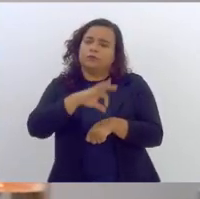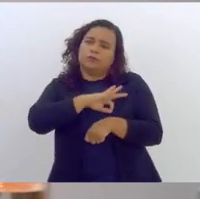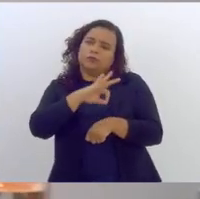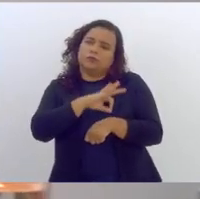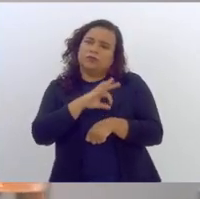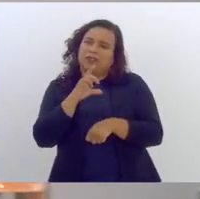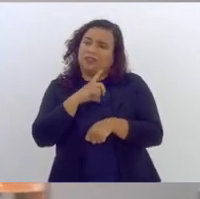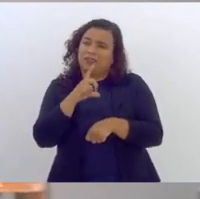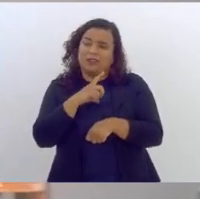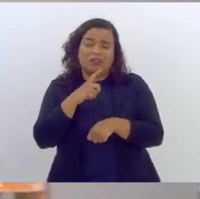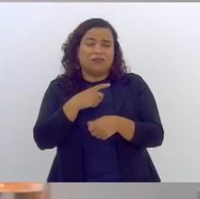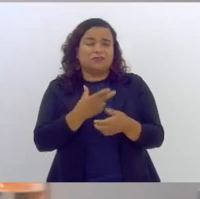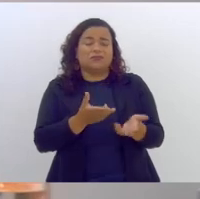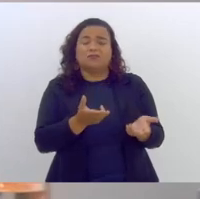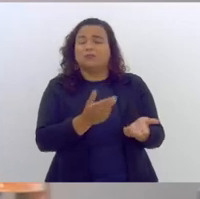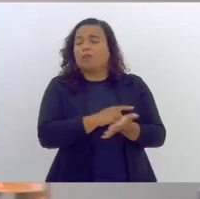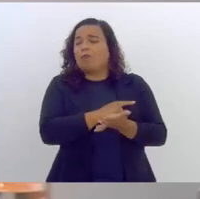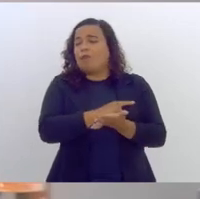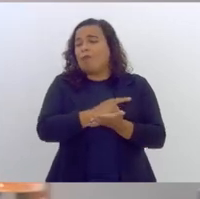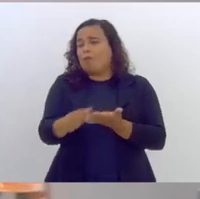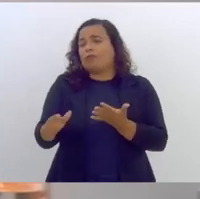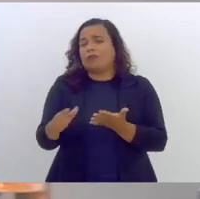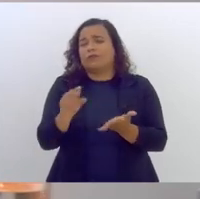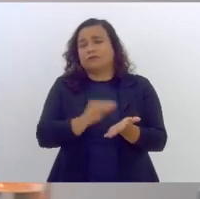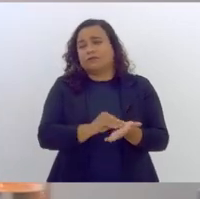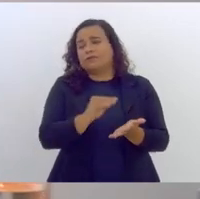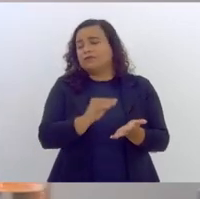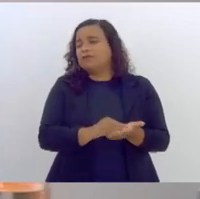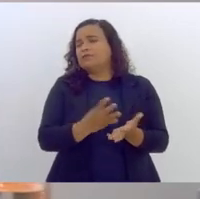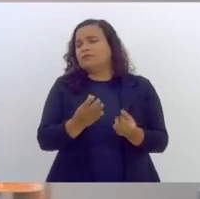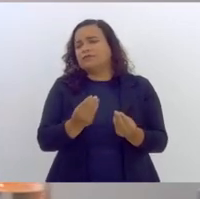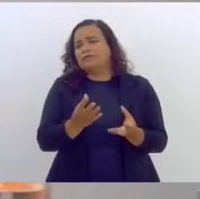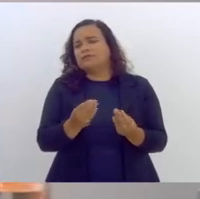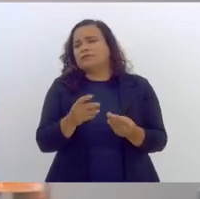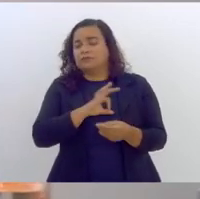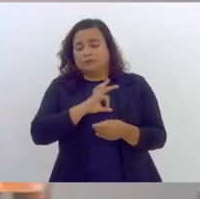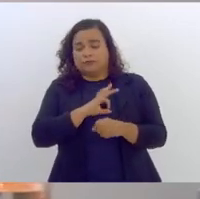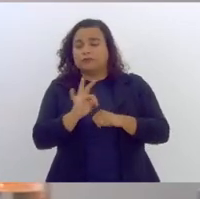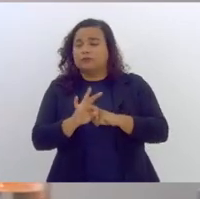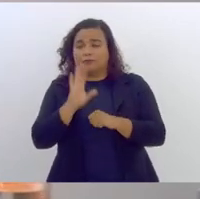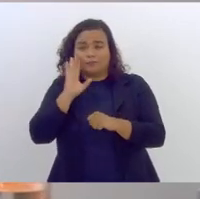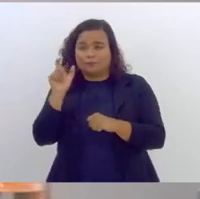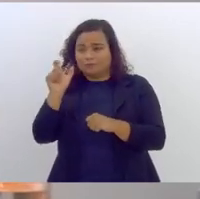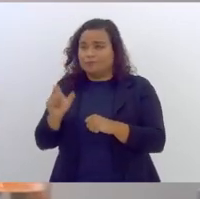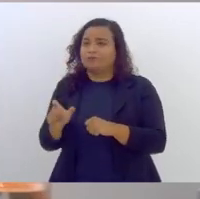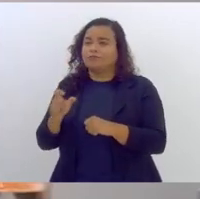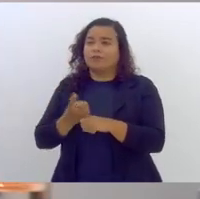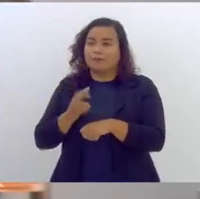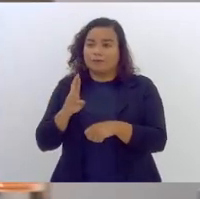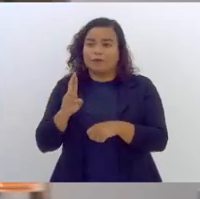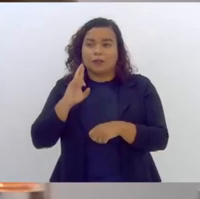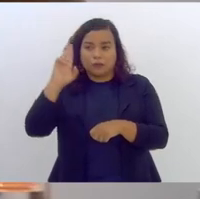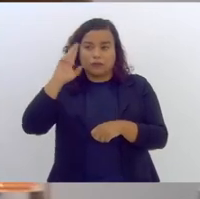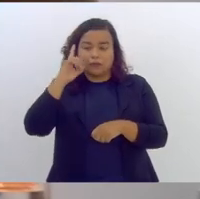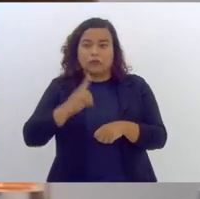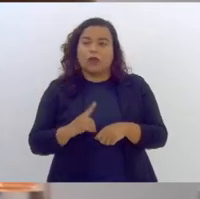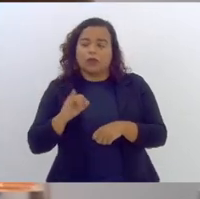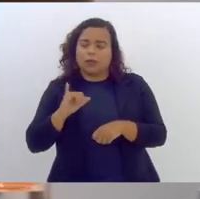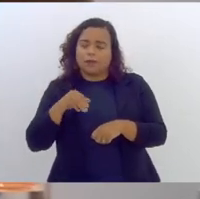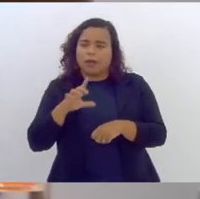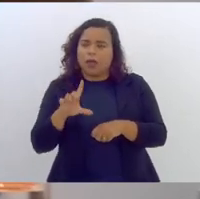gigantescas começar pelo pela polícia técnica que temos aqui inclusive do Dr Leonardo aqui foi diretor do IML temos aqui